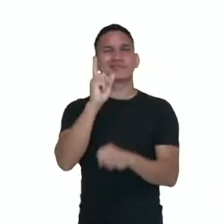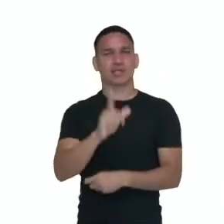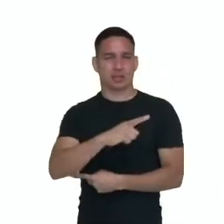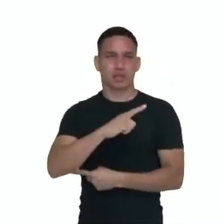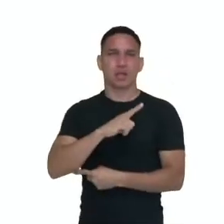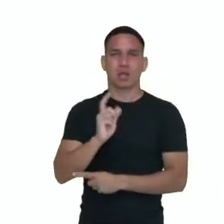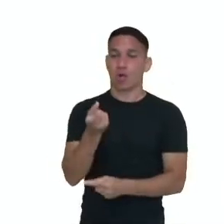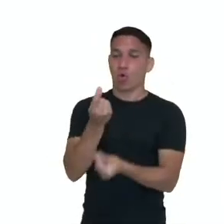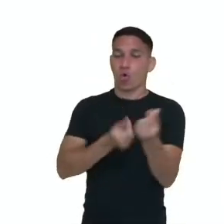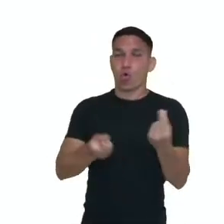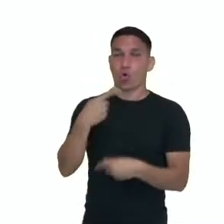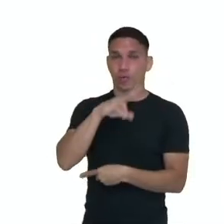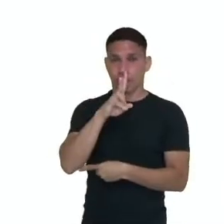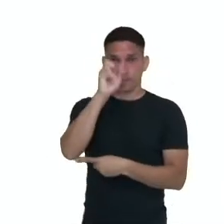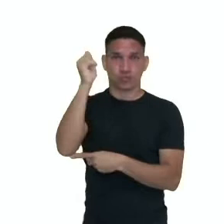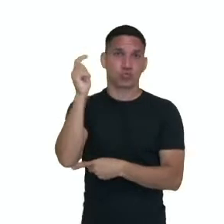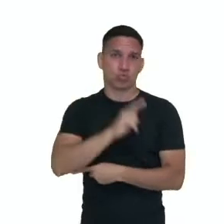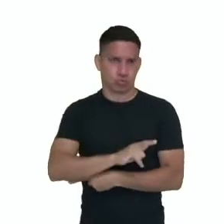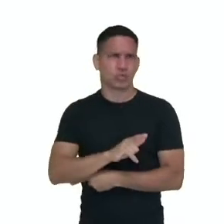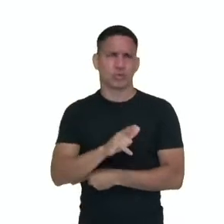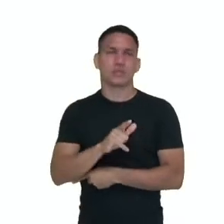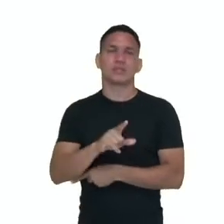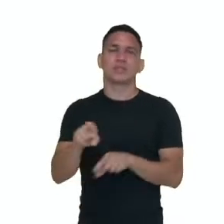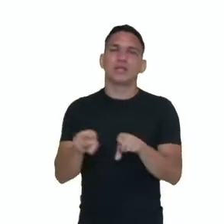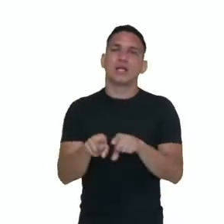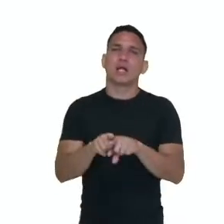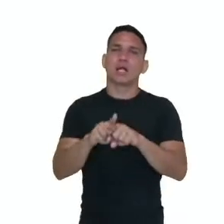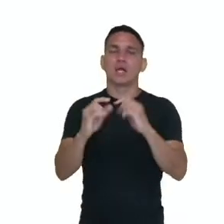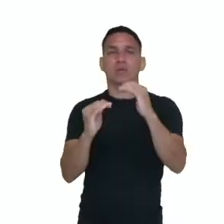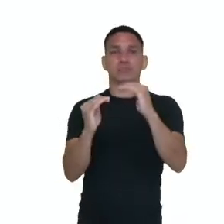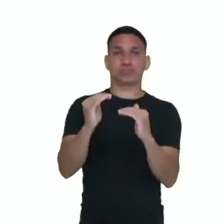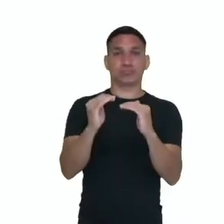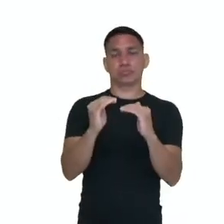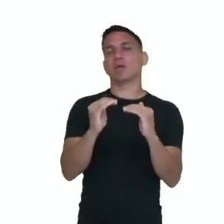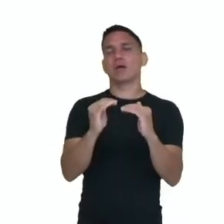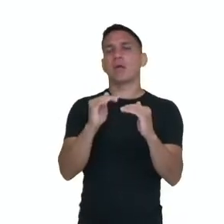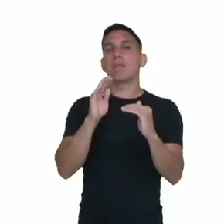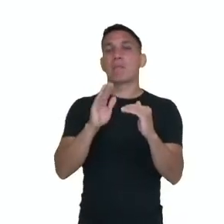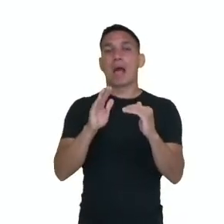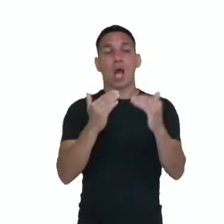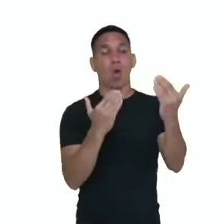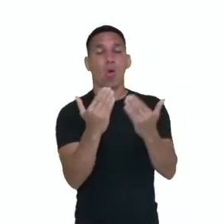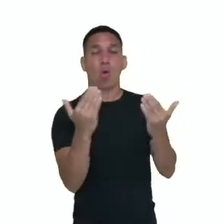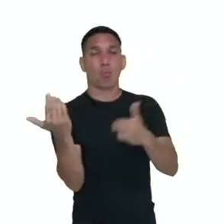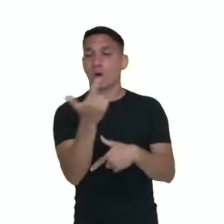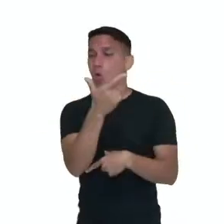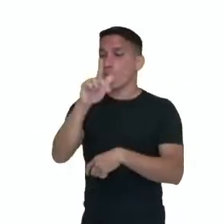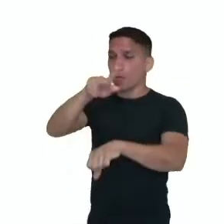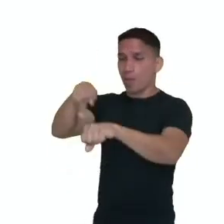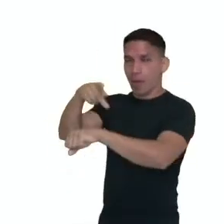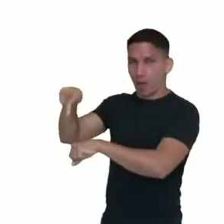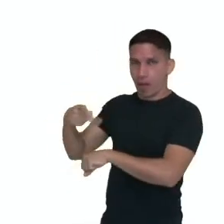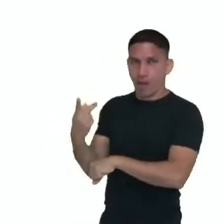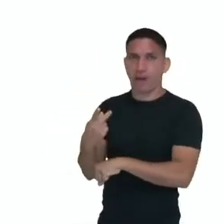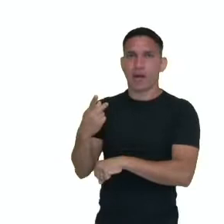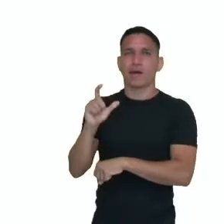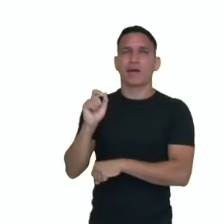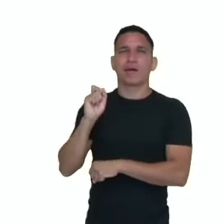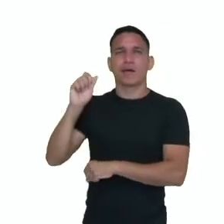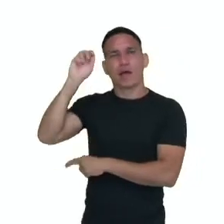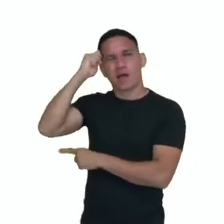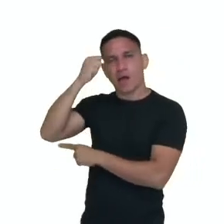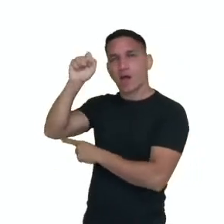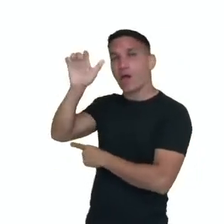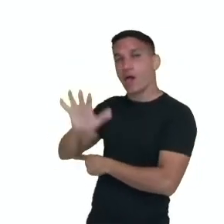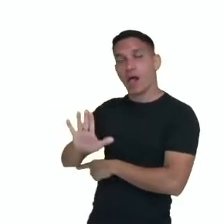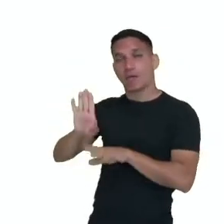forte, são subdesenvolvidos ainda, mas comparados com os outros países da África, eles se destacam, Então, vamos ver aqui